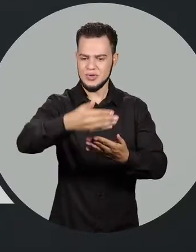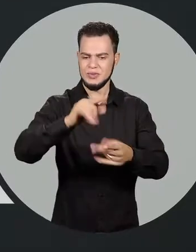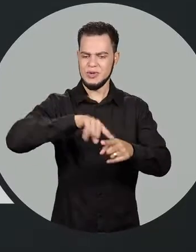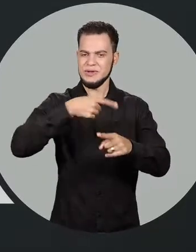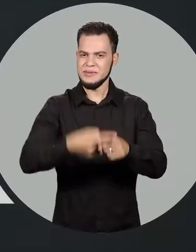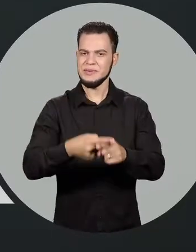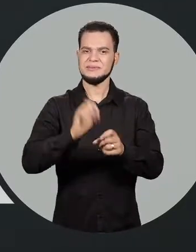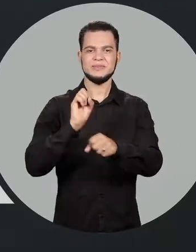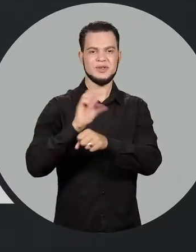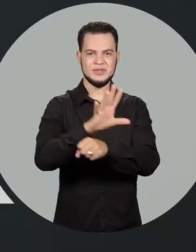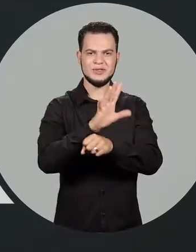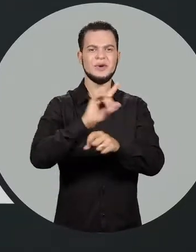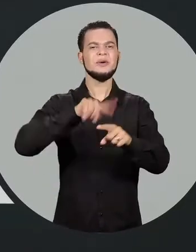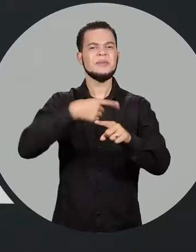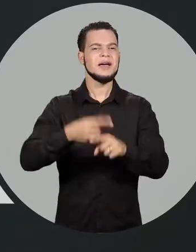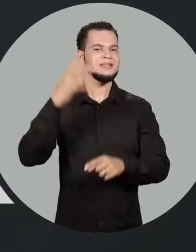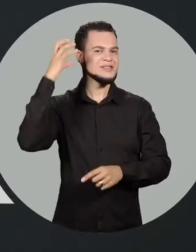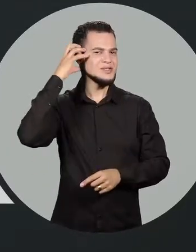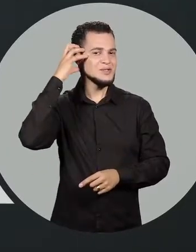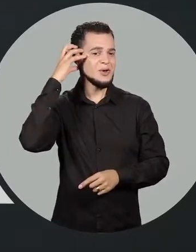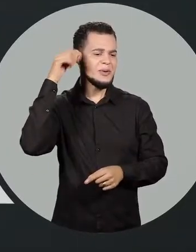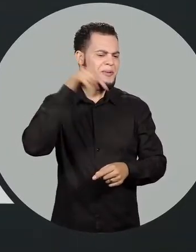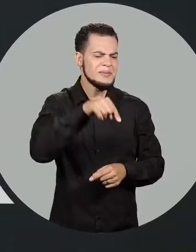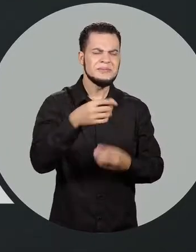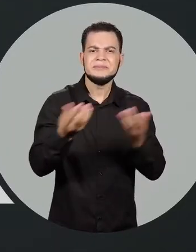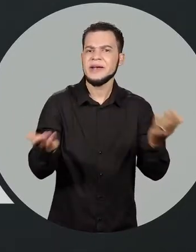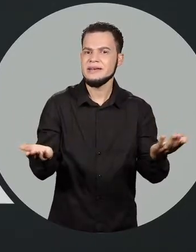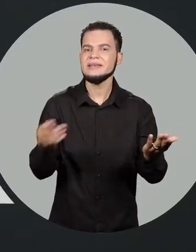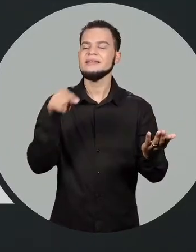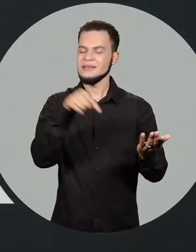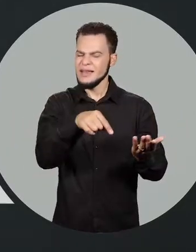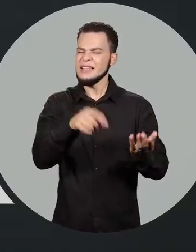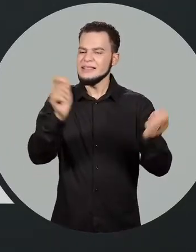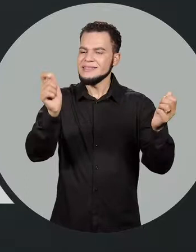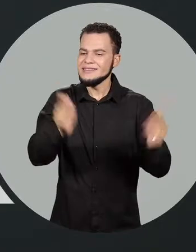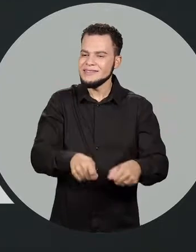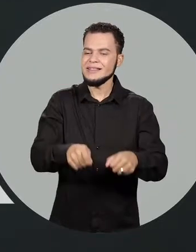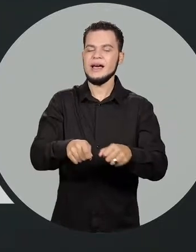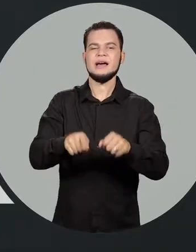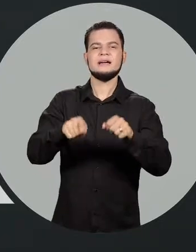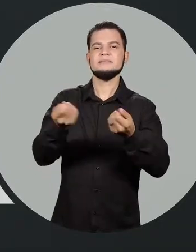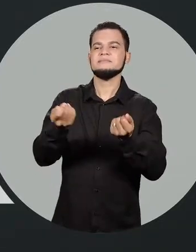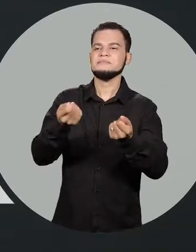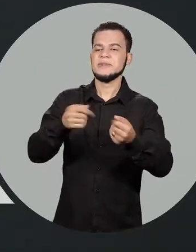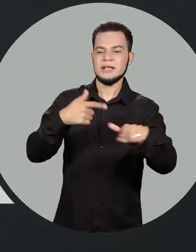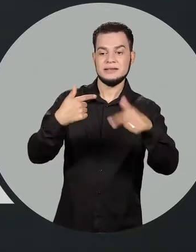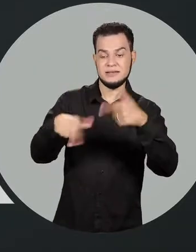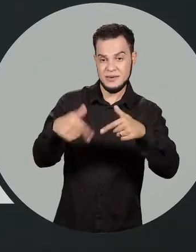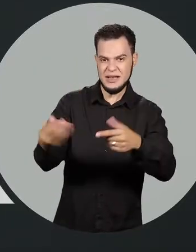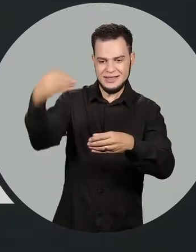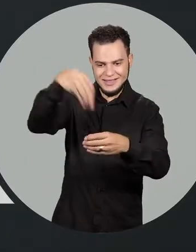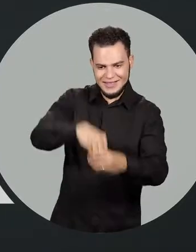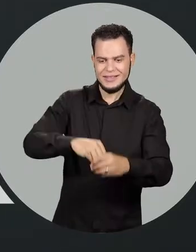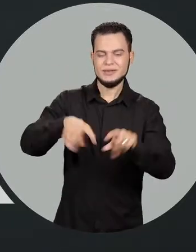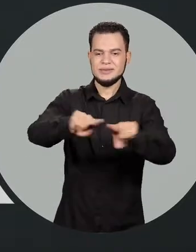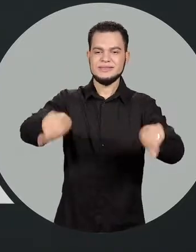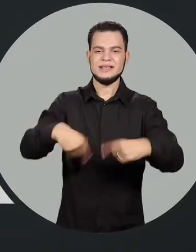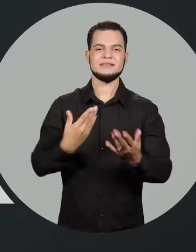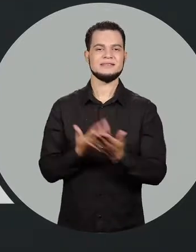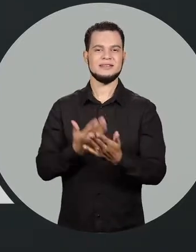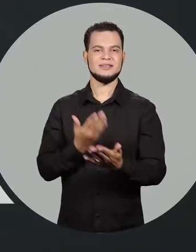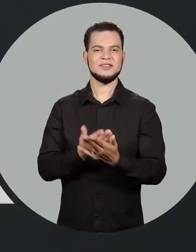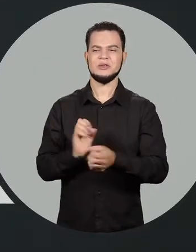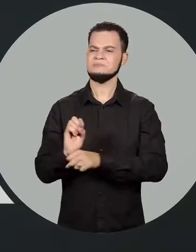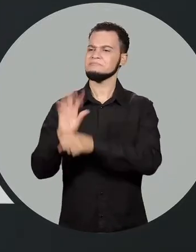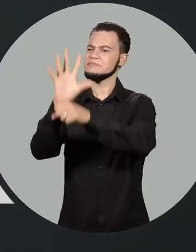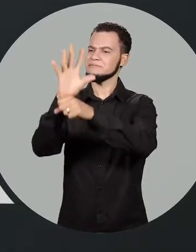projetor multimídia, um sistema de som. Esse kit permite que os conteúdos digitais sejam projetados para todos os estudantes em